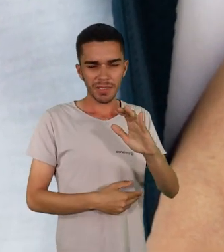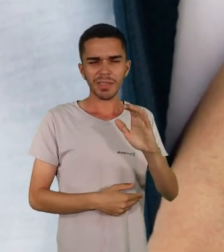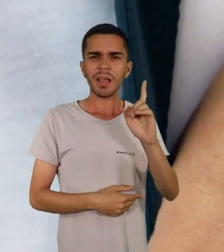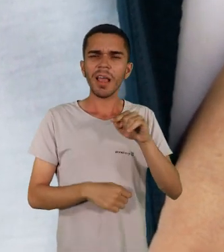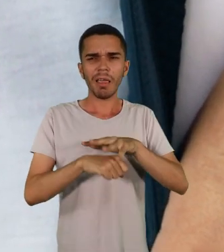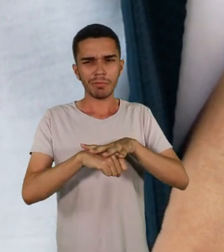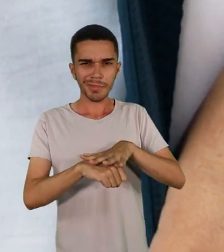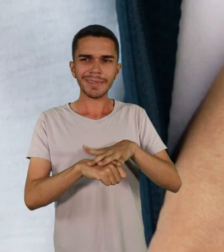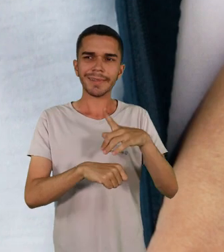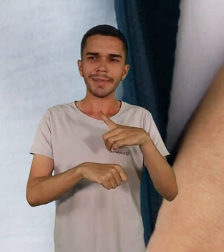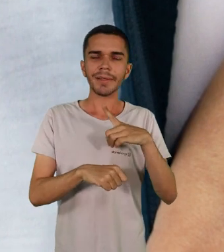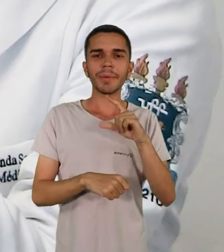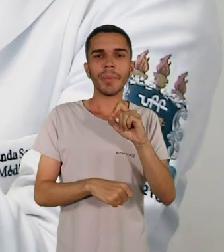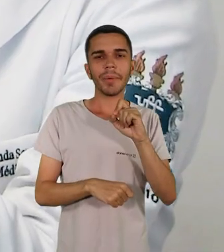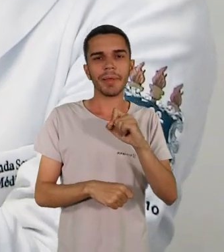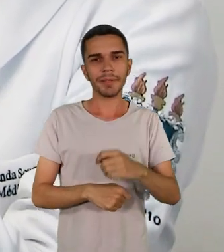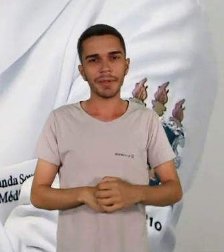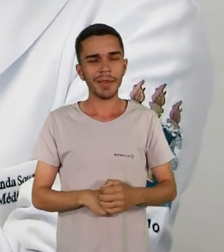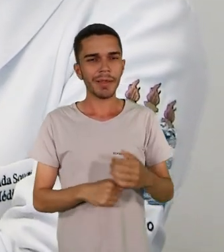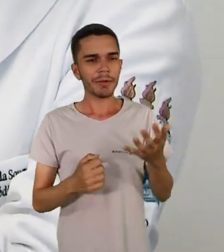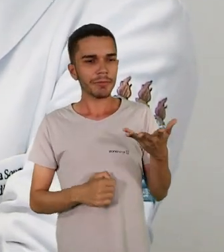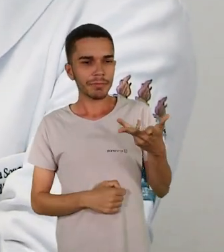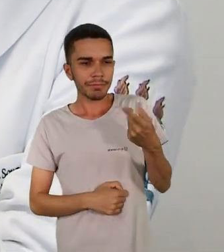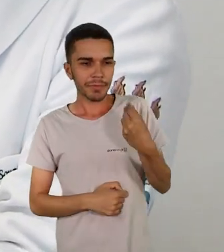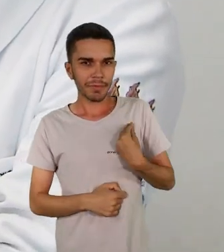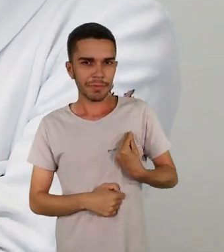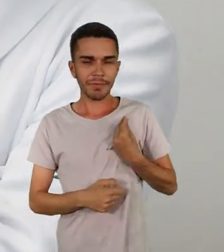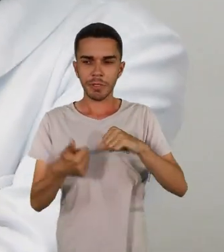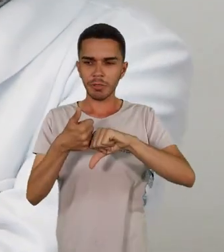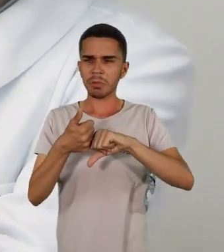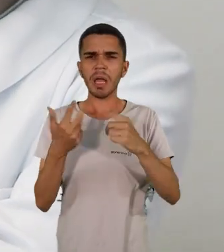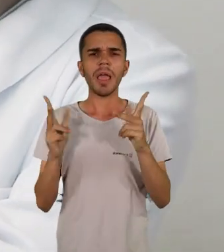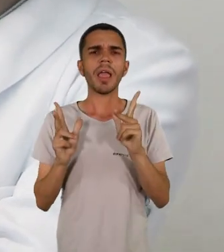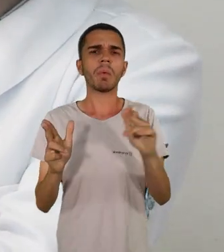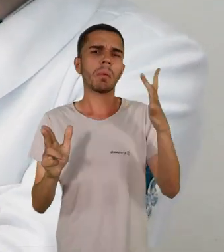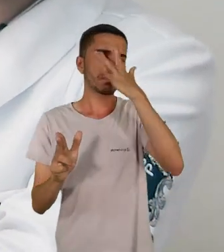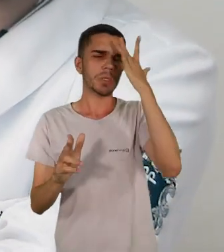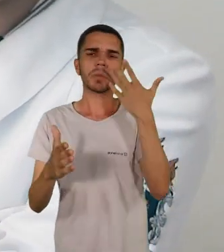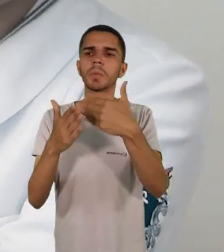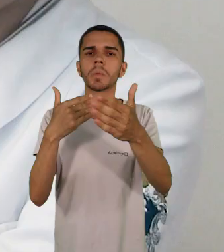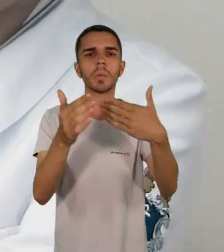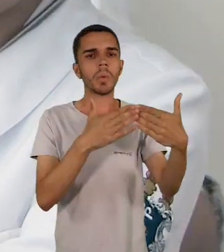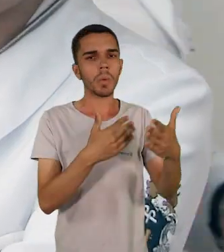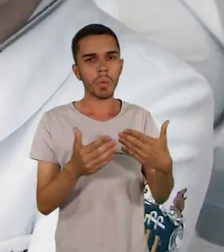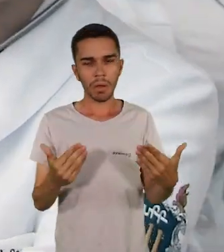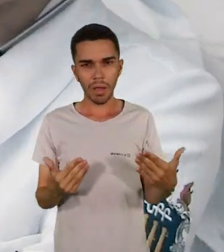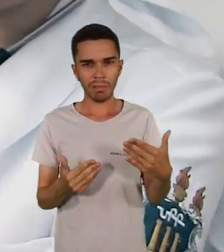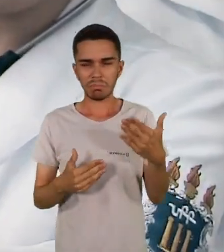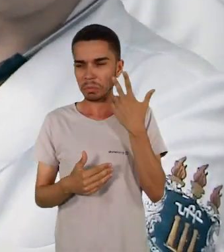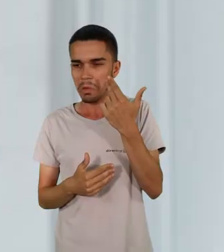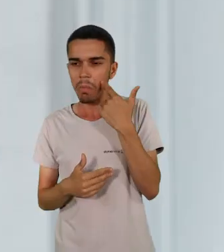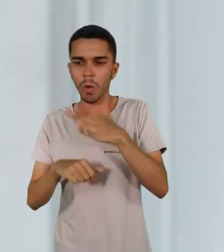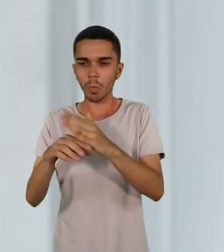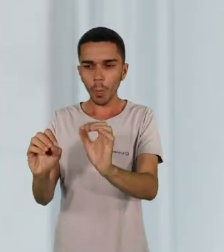que é compatível, na maioria das vezes, com uma qualidade de vida como a de qualquer outra pessoa que não tenha